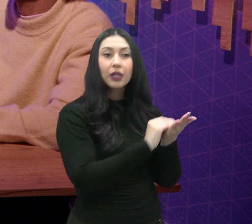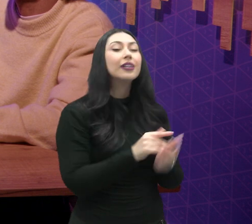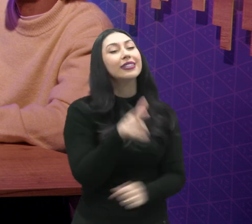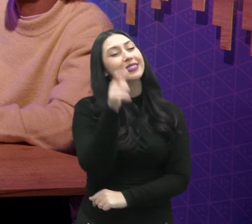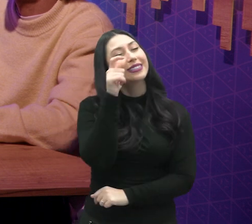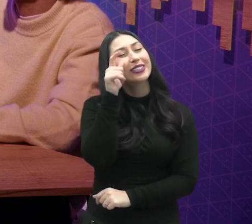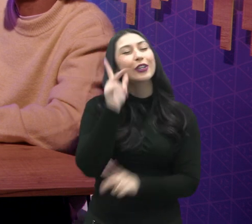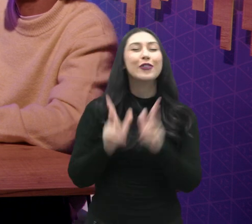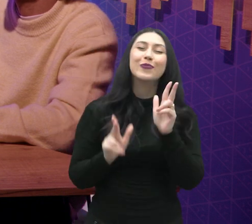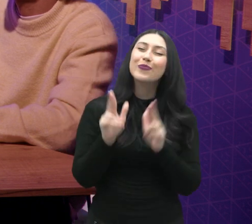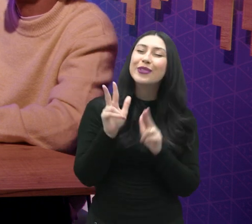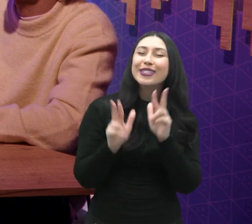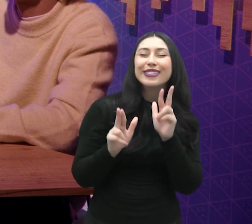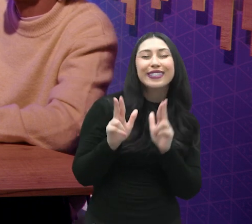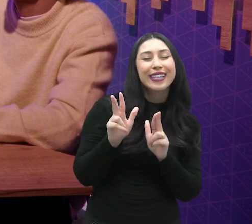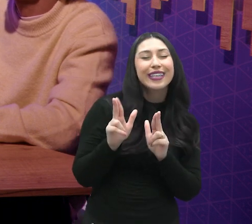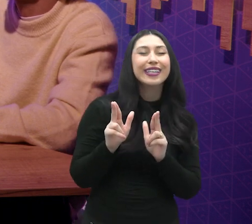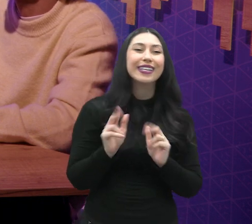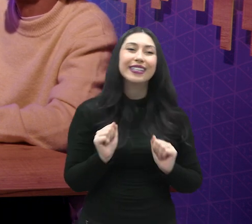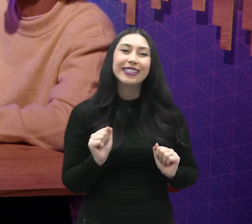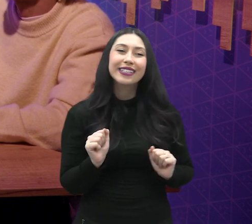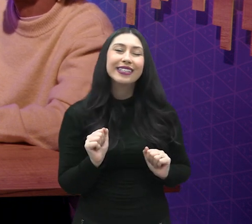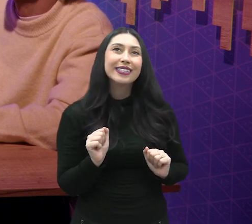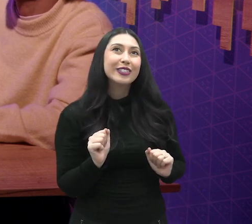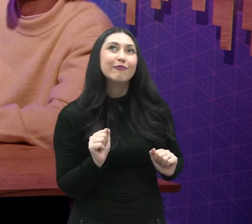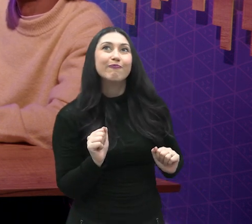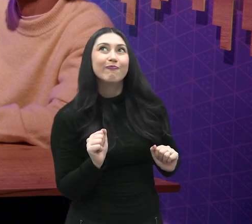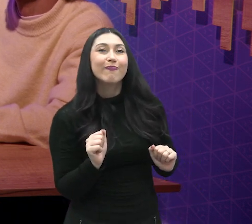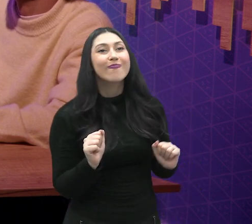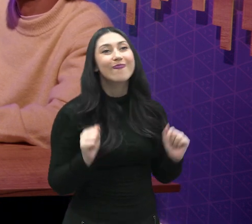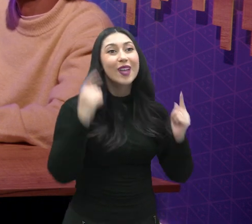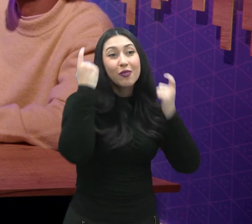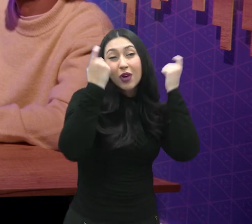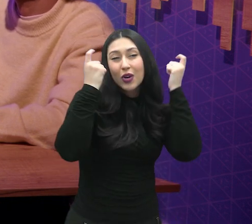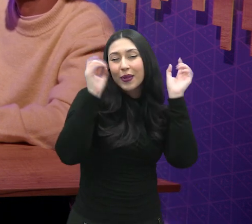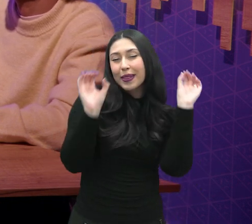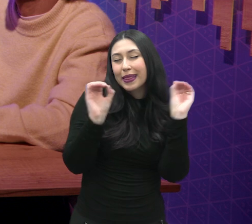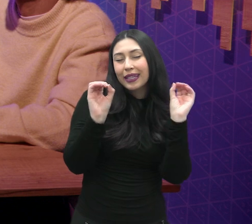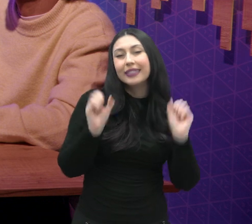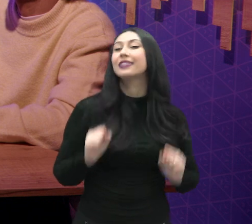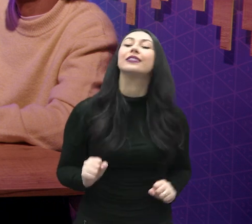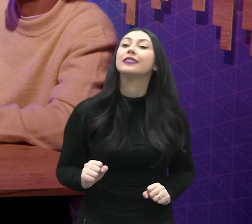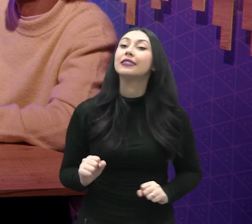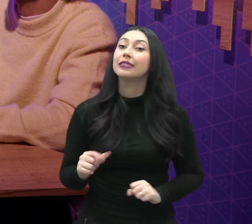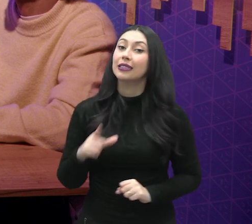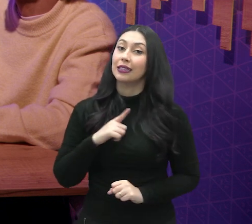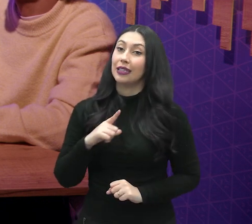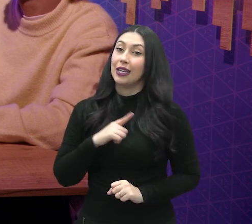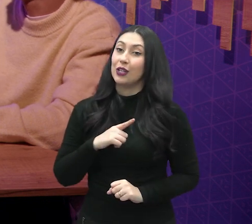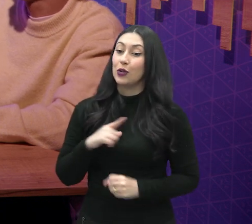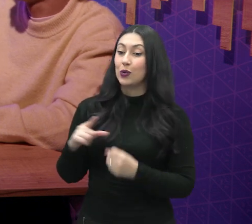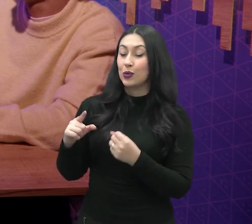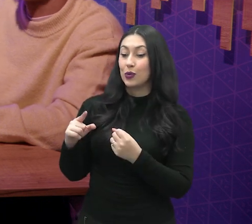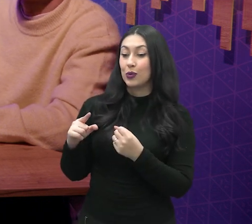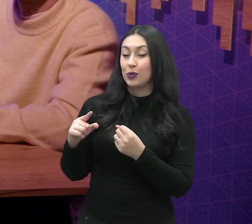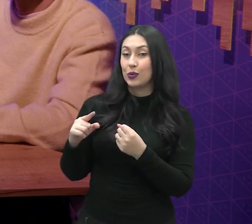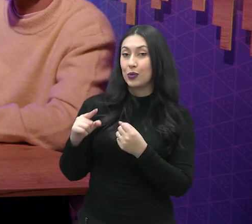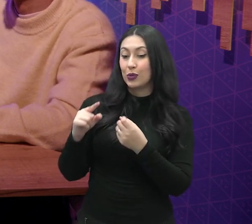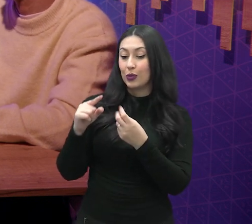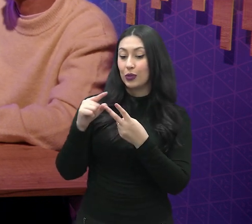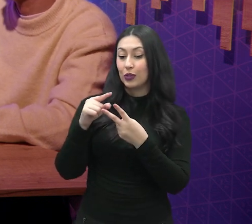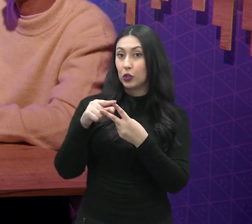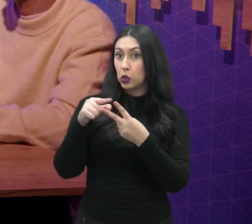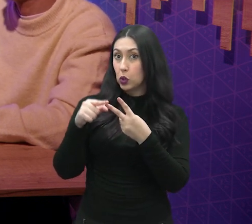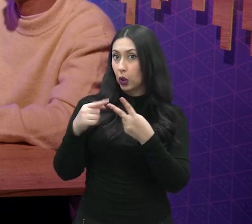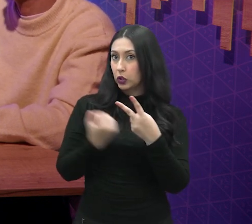trabalho, ver uma série bobinha que vá fazer realmente a gente não ficar pensando tanto. Eu tenho 2 números,